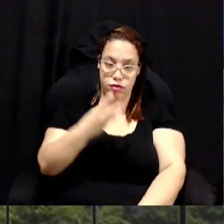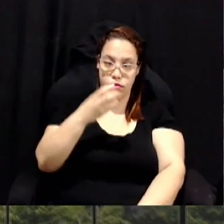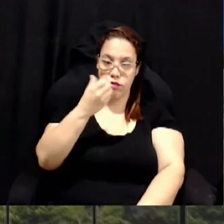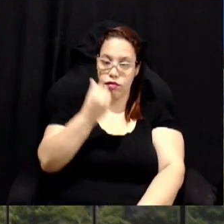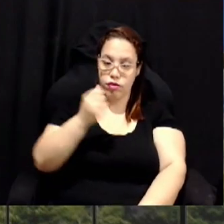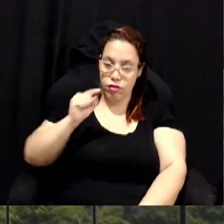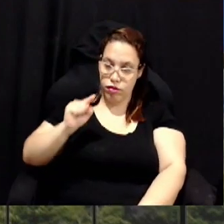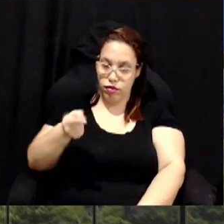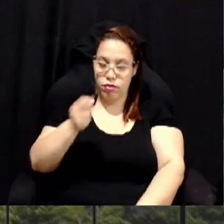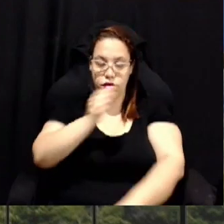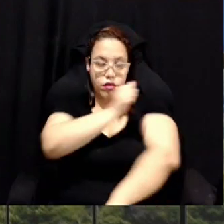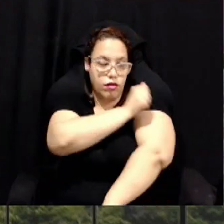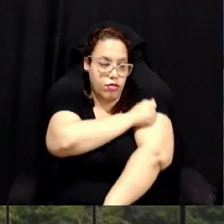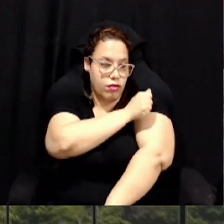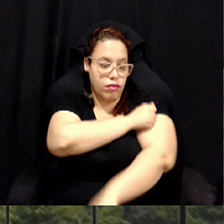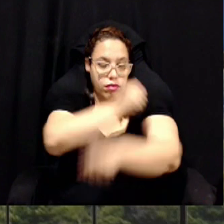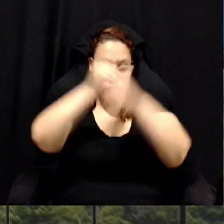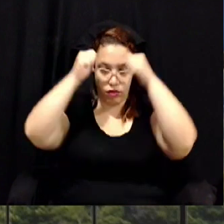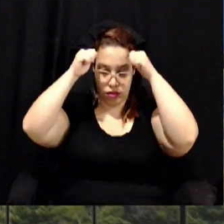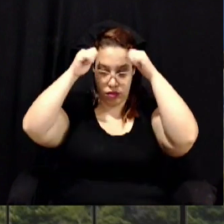alunos com autismo. Em